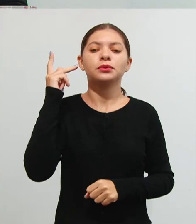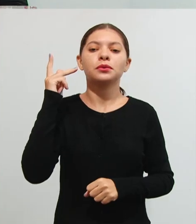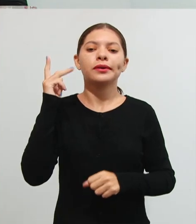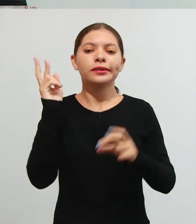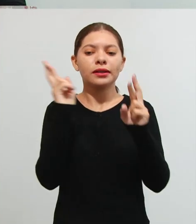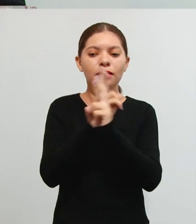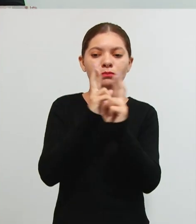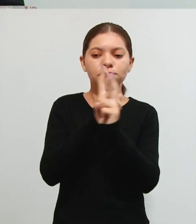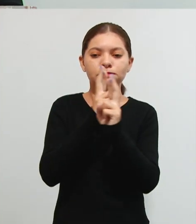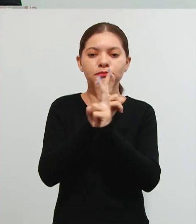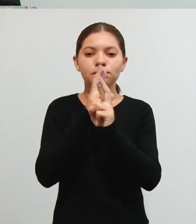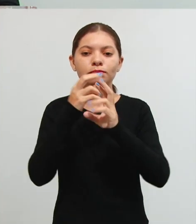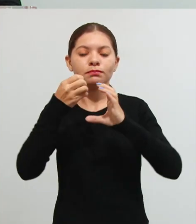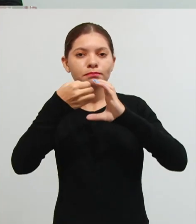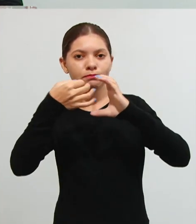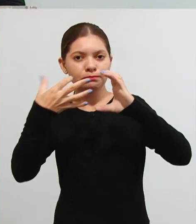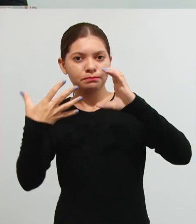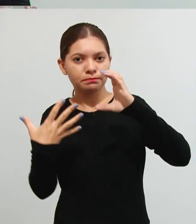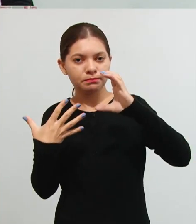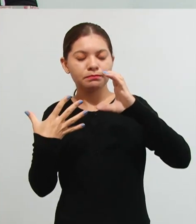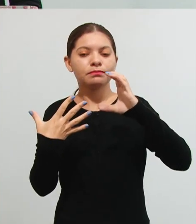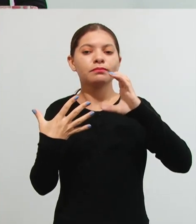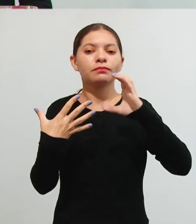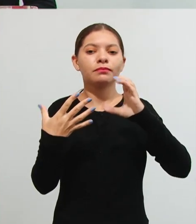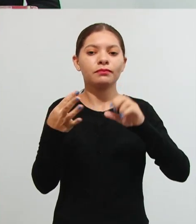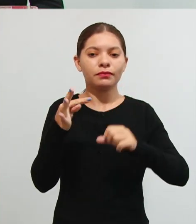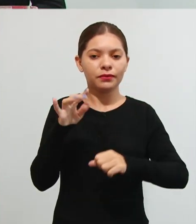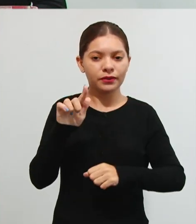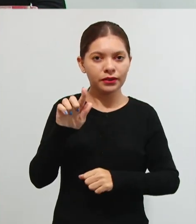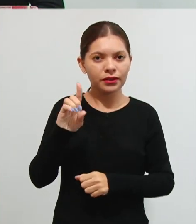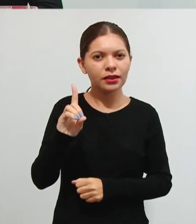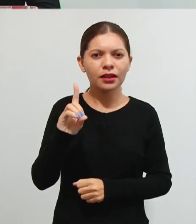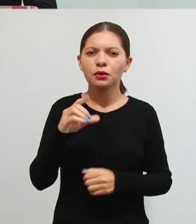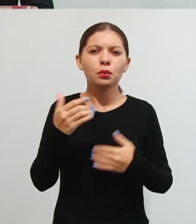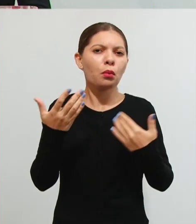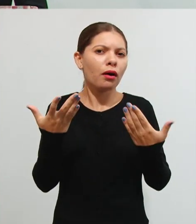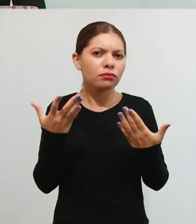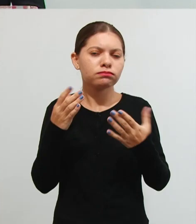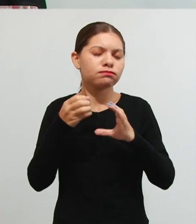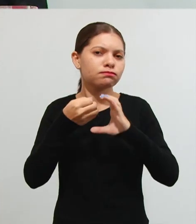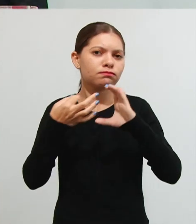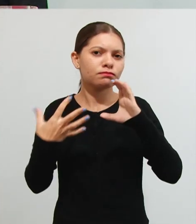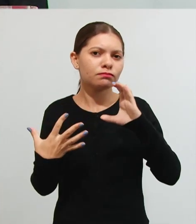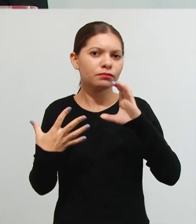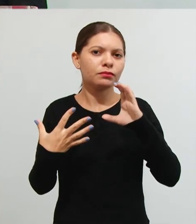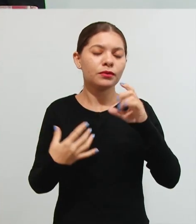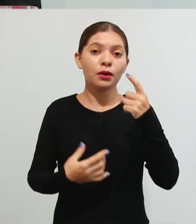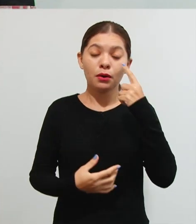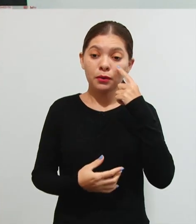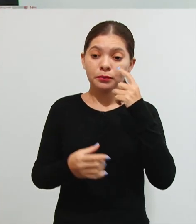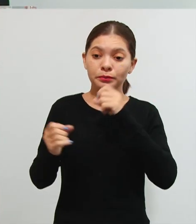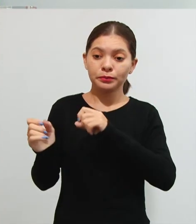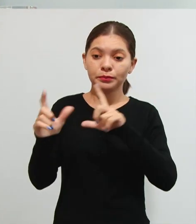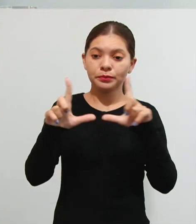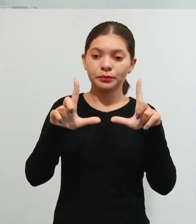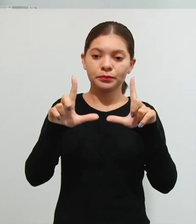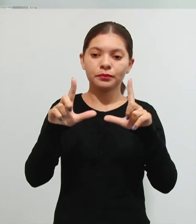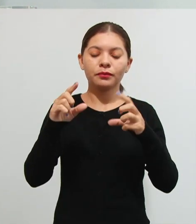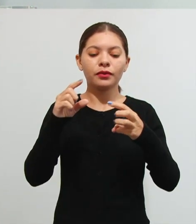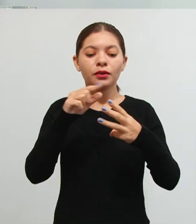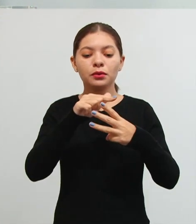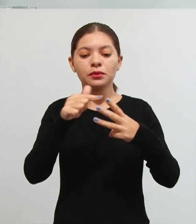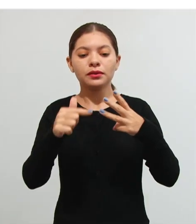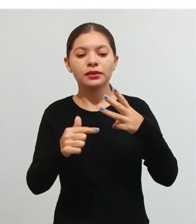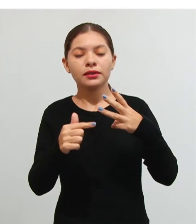que está dentro então do TGD? São esses três componentes aqui,